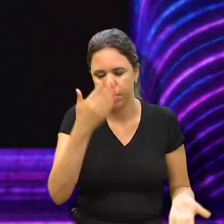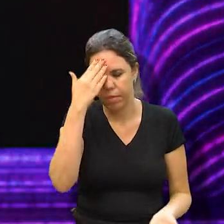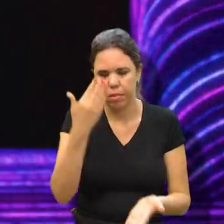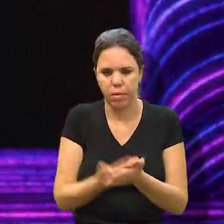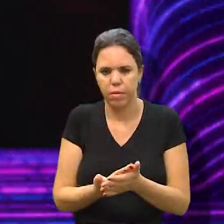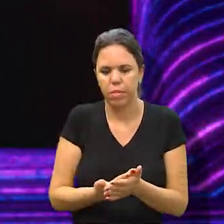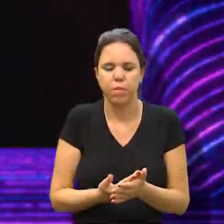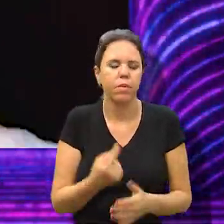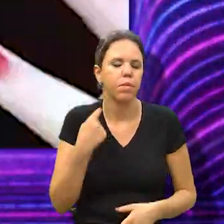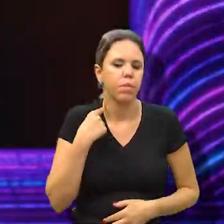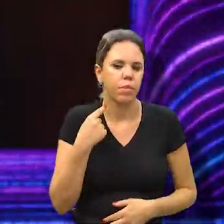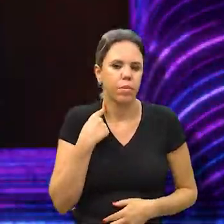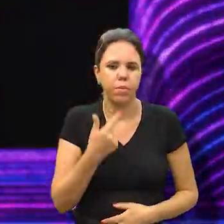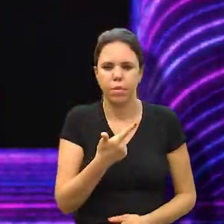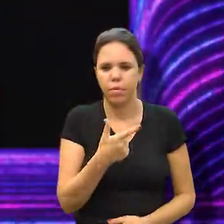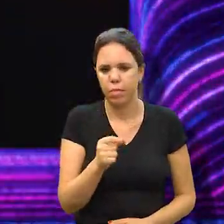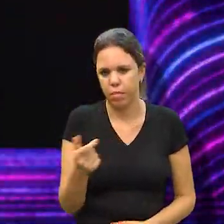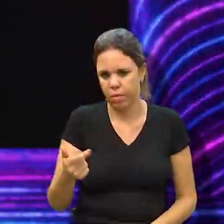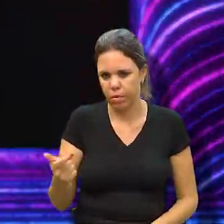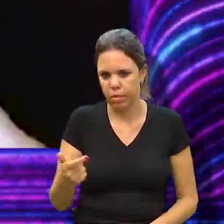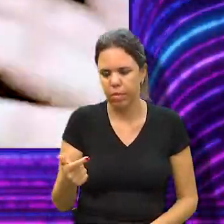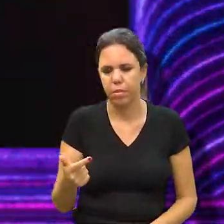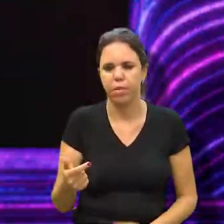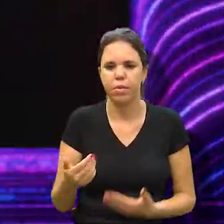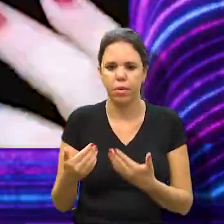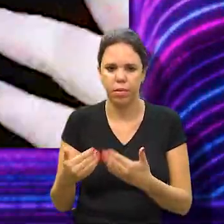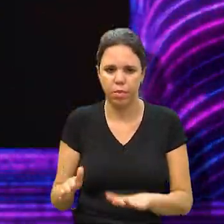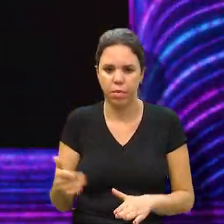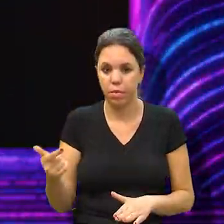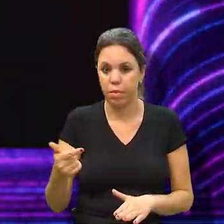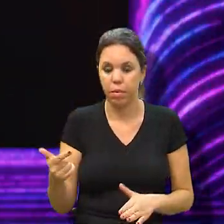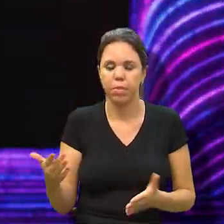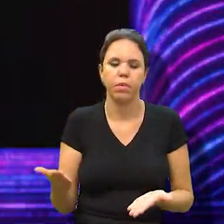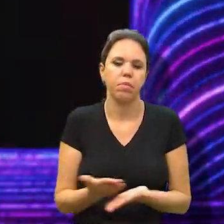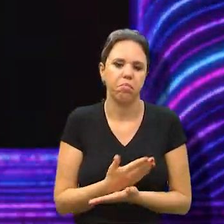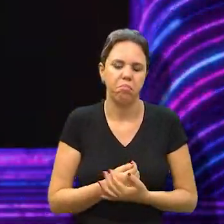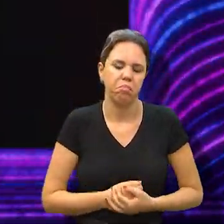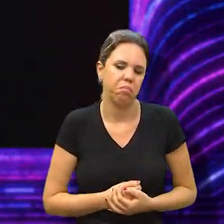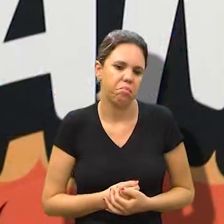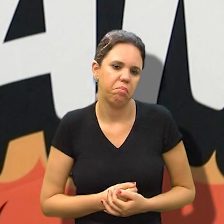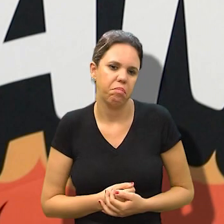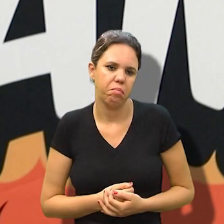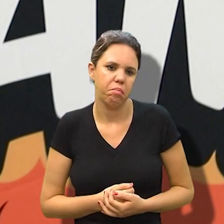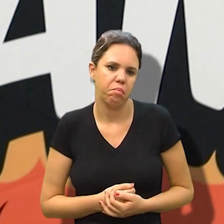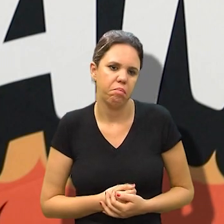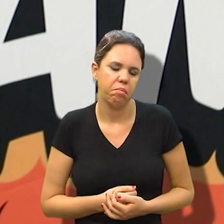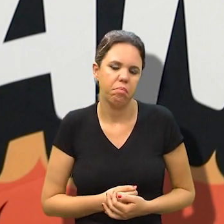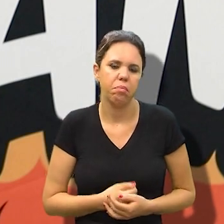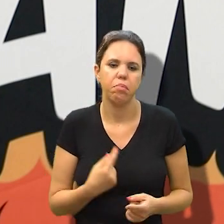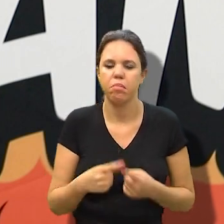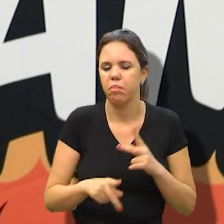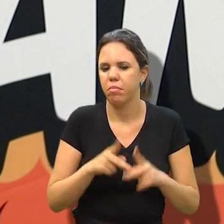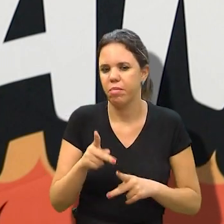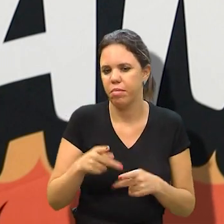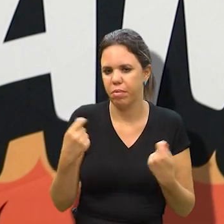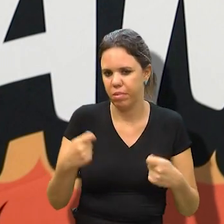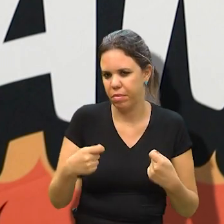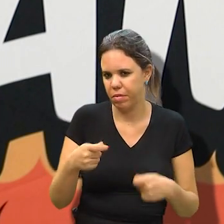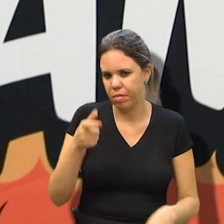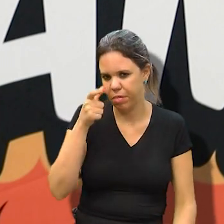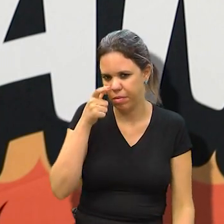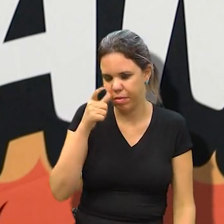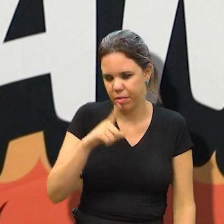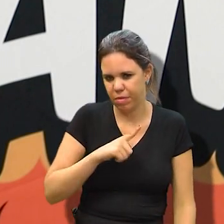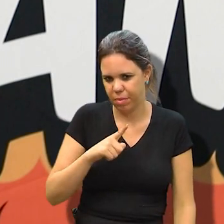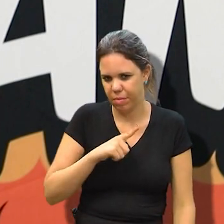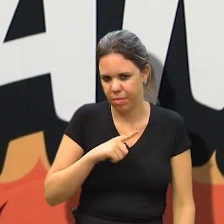eu acredito que até em maio de 2022 eu esteja lançando a segunda parte. E aí, Vivian, por que é que o pessoal de